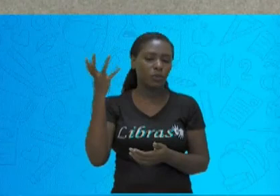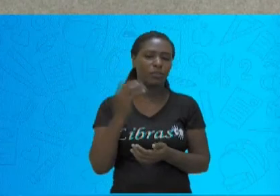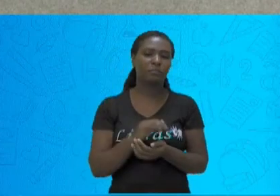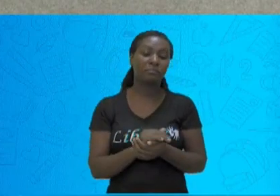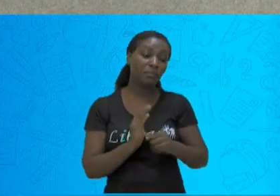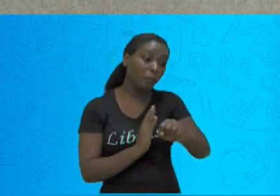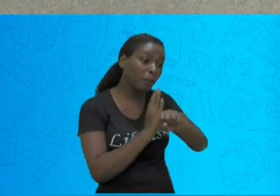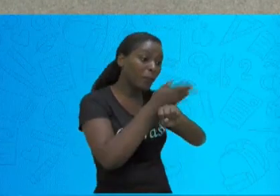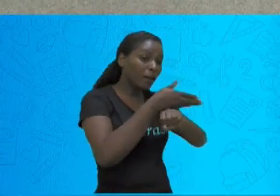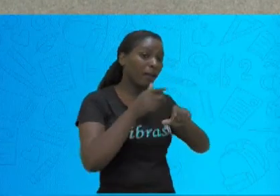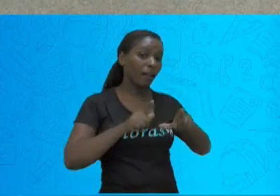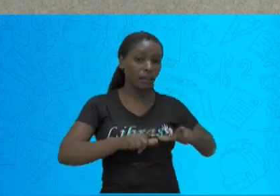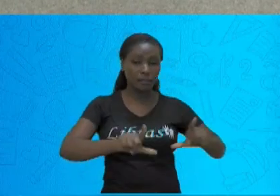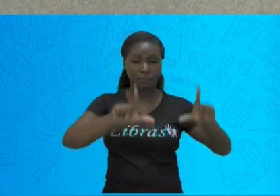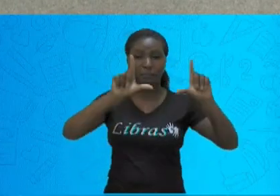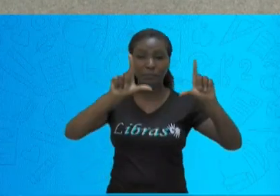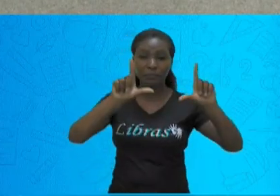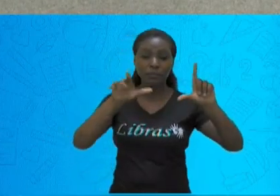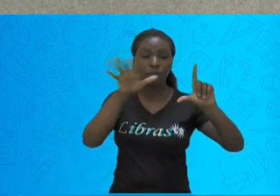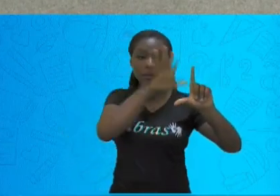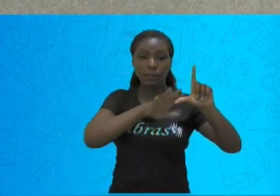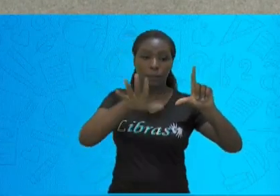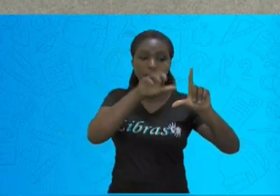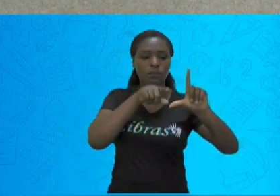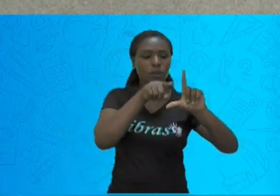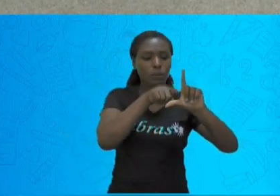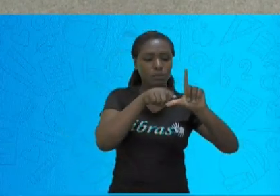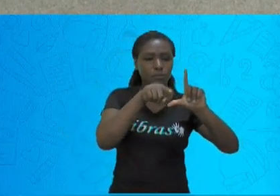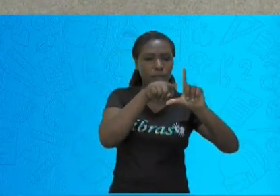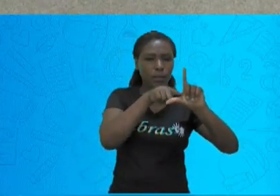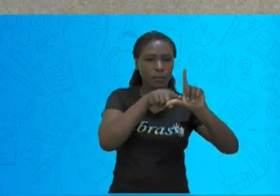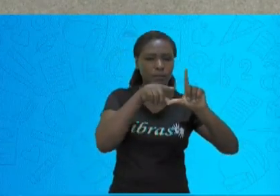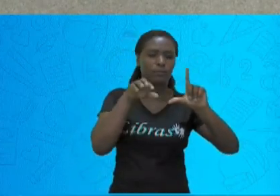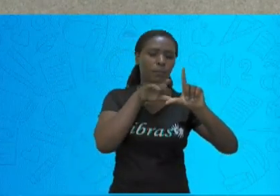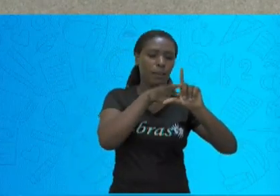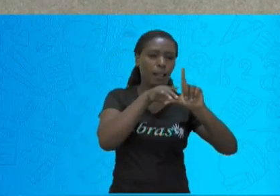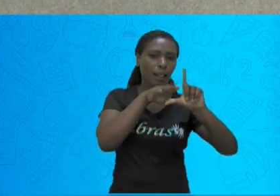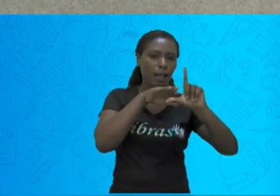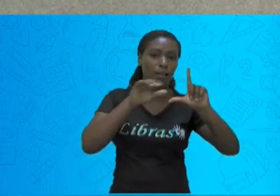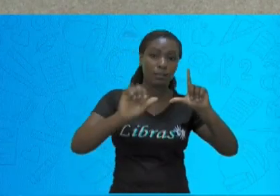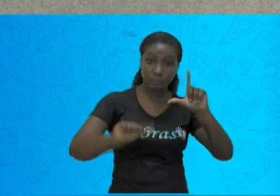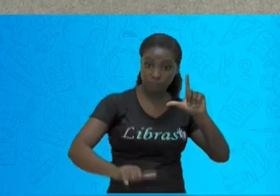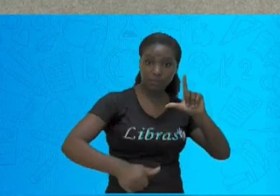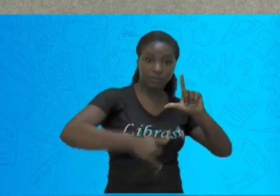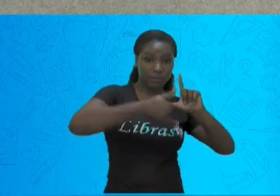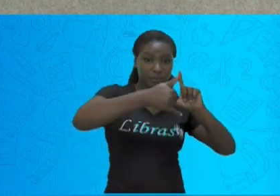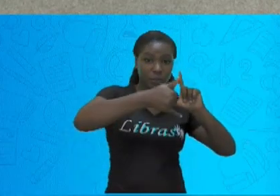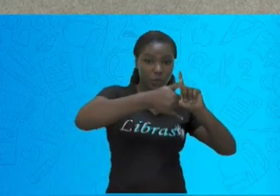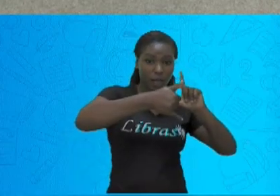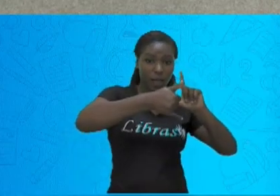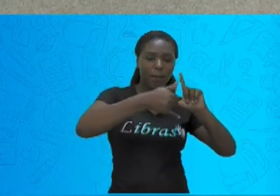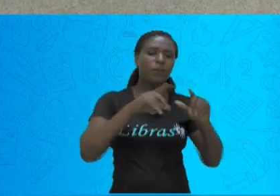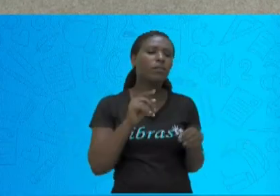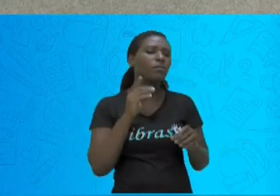SMED GV, basta apontar a câmera do seu celular na imagem que aparece no canto da tela. Lá você